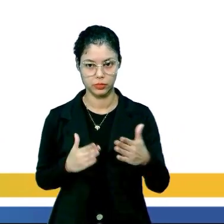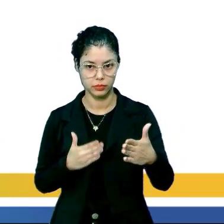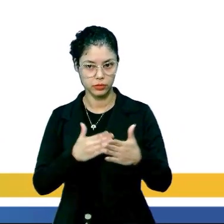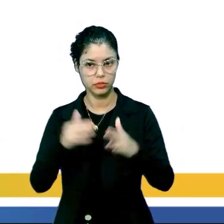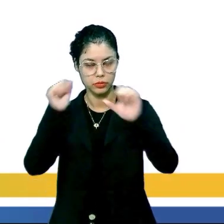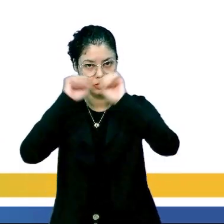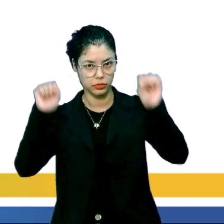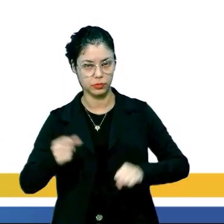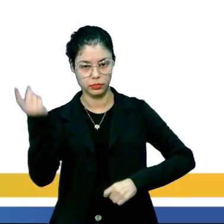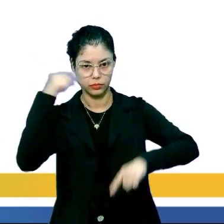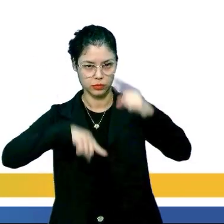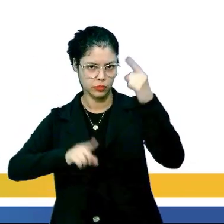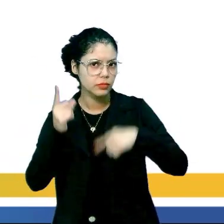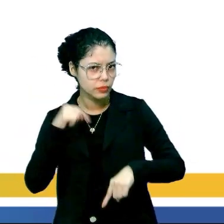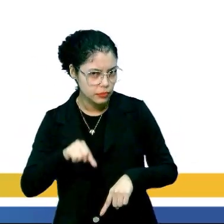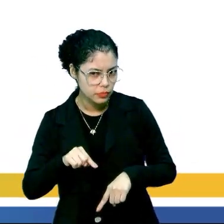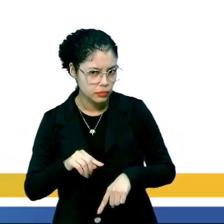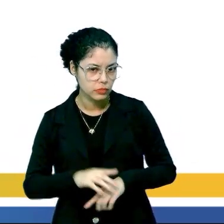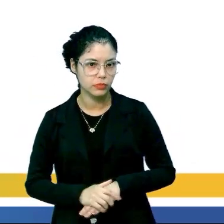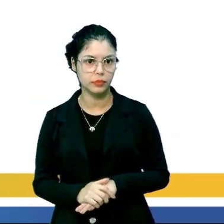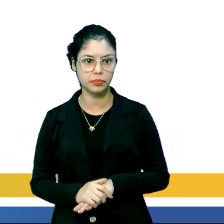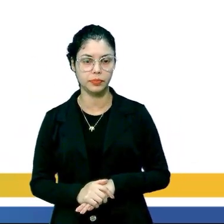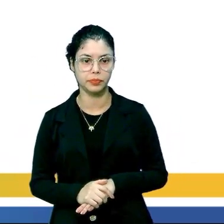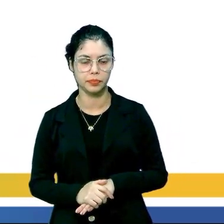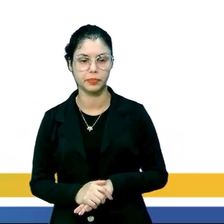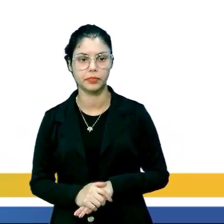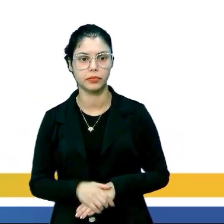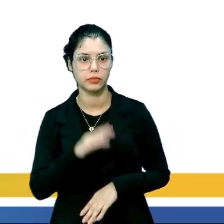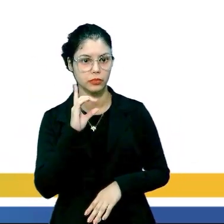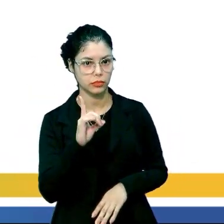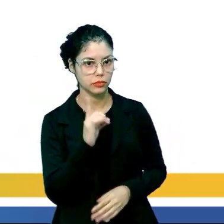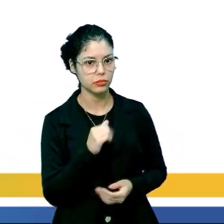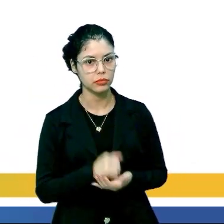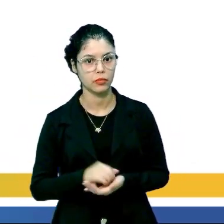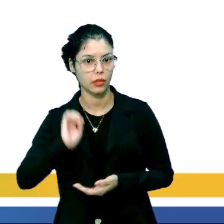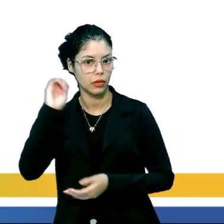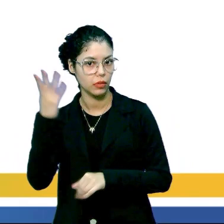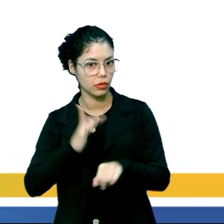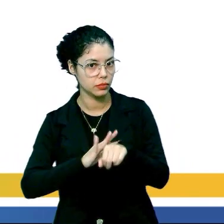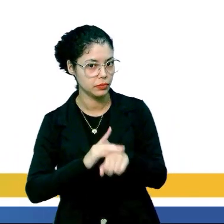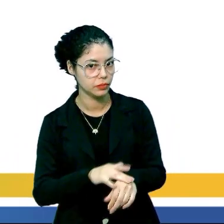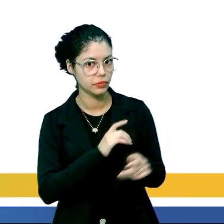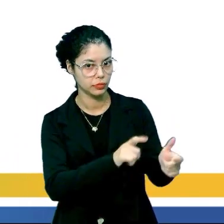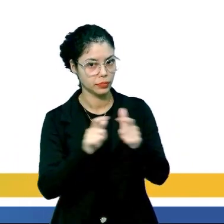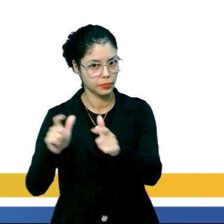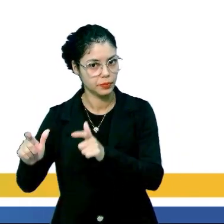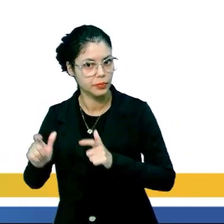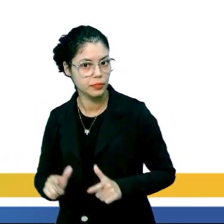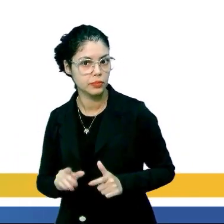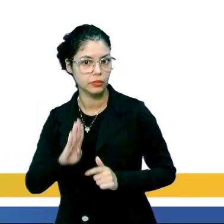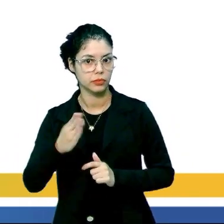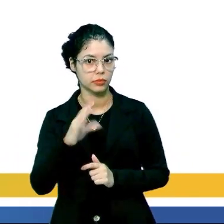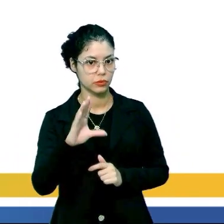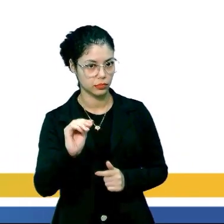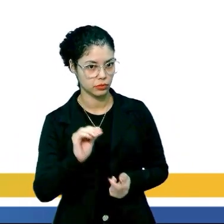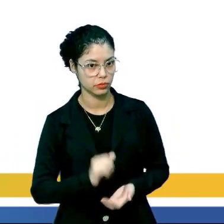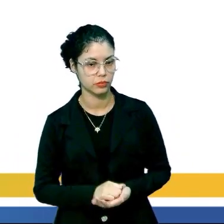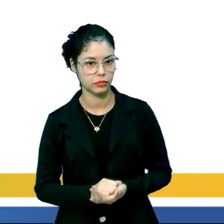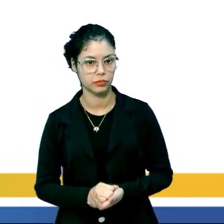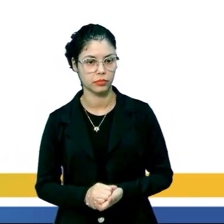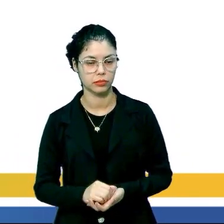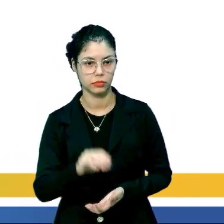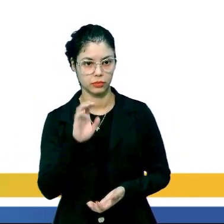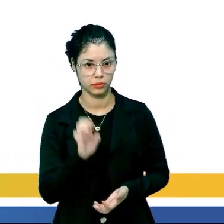risco por não ser detectado pelo sistema imune? Alternativa D, os causadores de doenças se localizam no